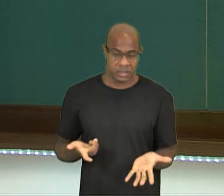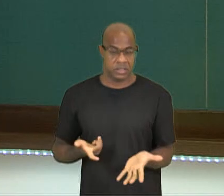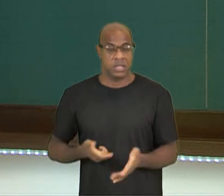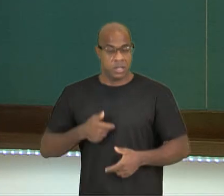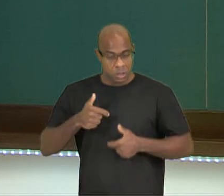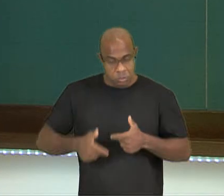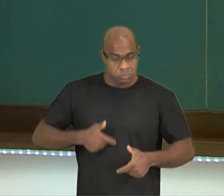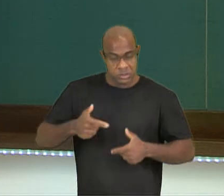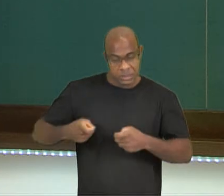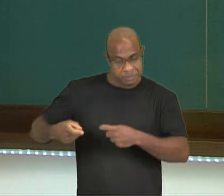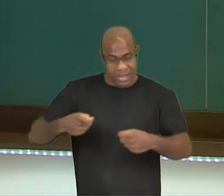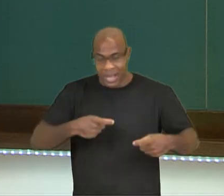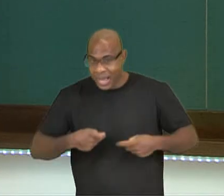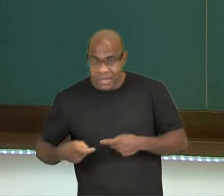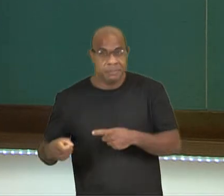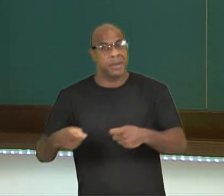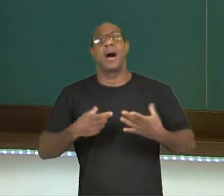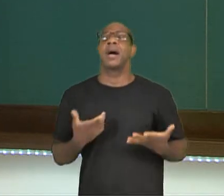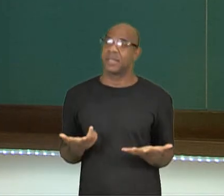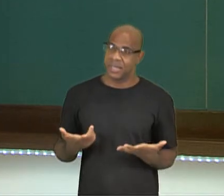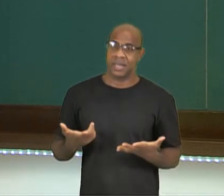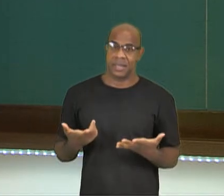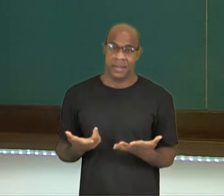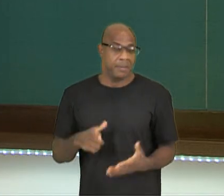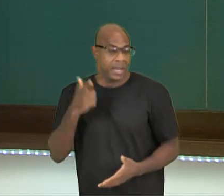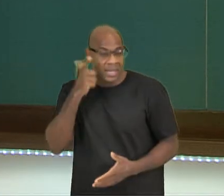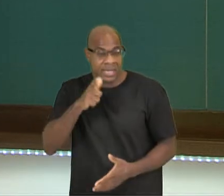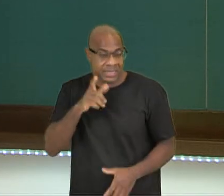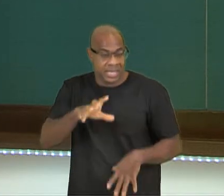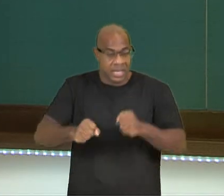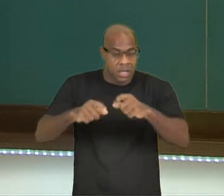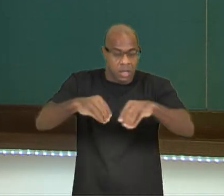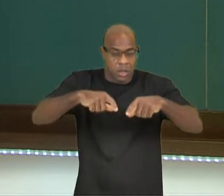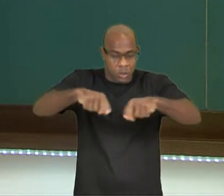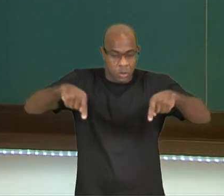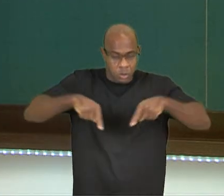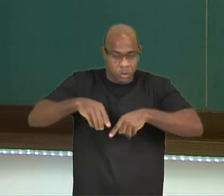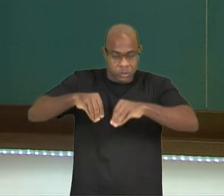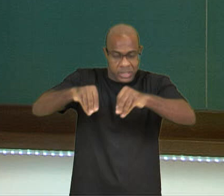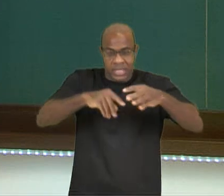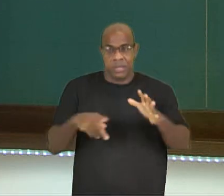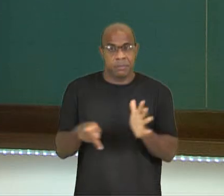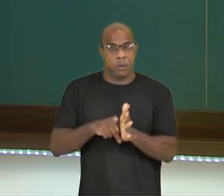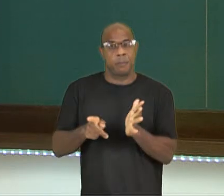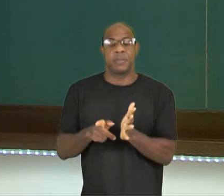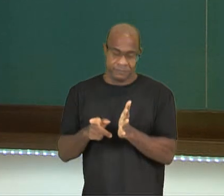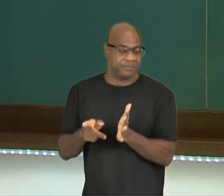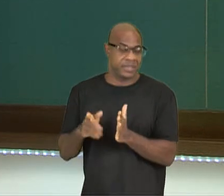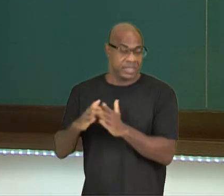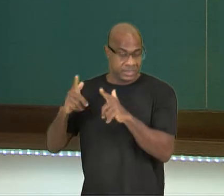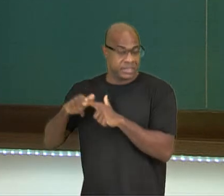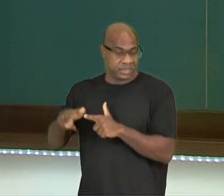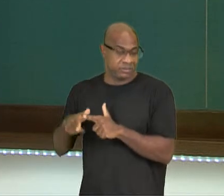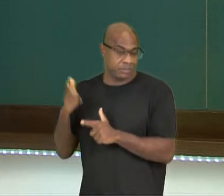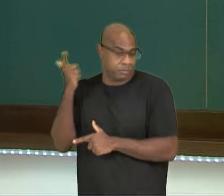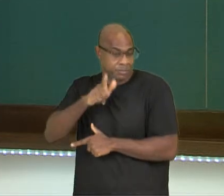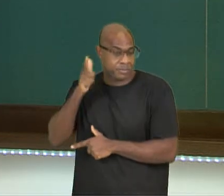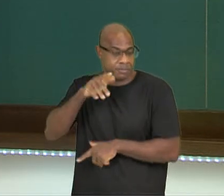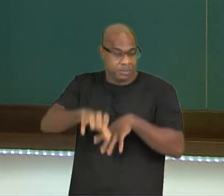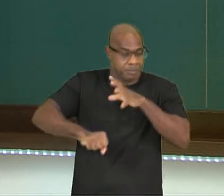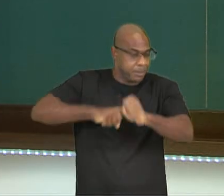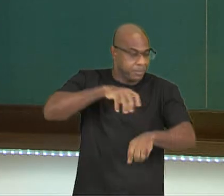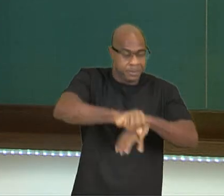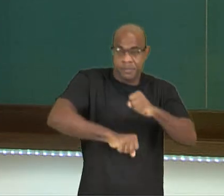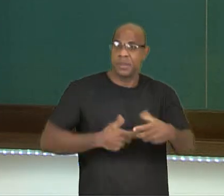países, né? Para vir para o seio da igreja, para a igreja cada vez enriquecer mais, né? E conseguir